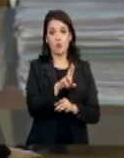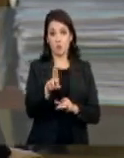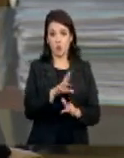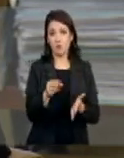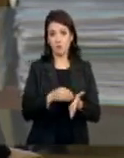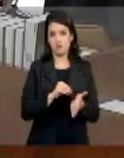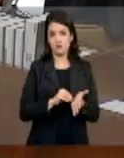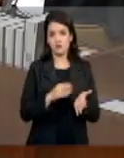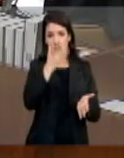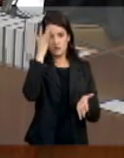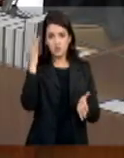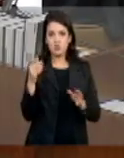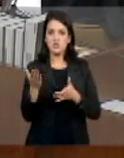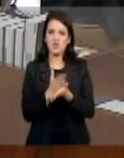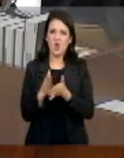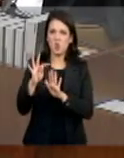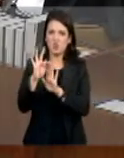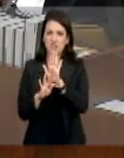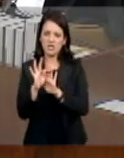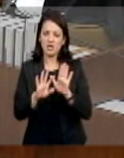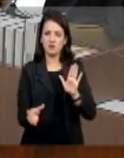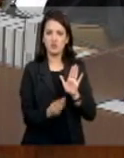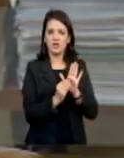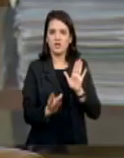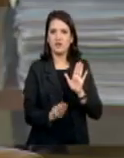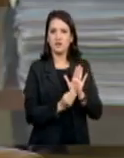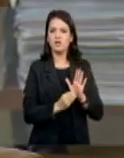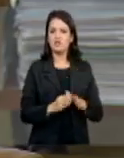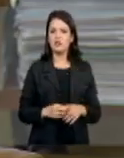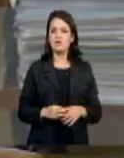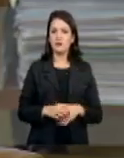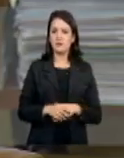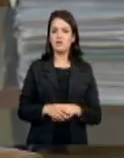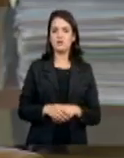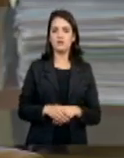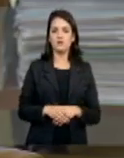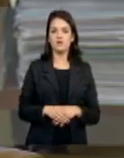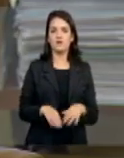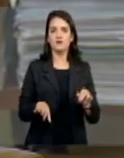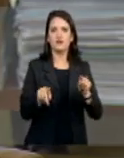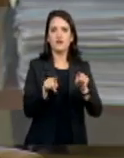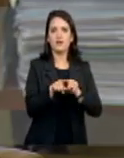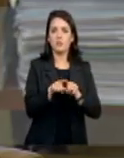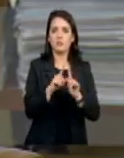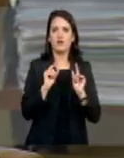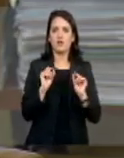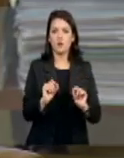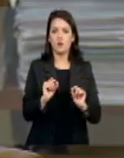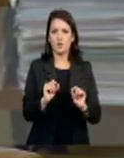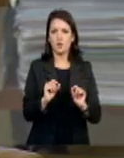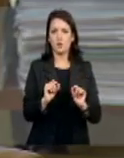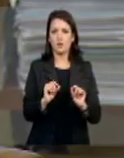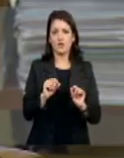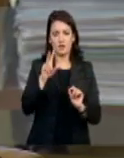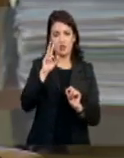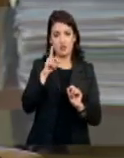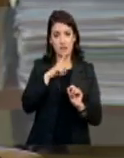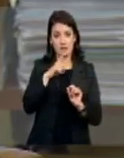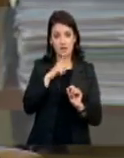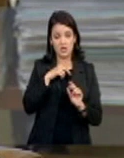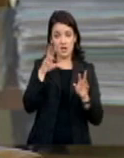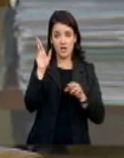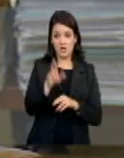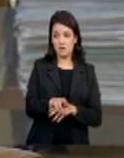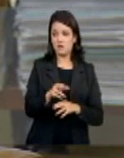transcreveu o trecho de uma dessas lições entenda por isso mesmo toda venha assistir plena razão à douta procuradoria